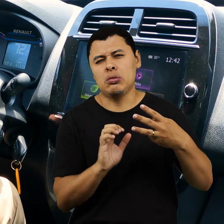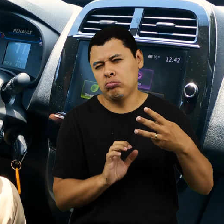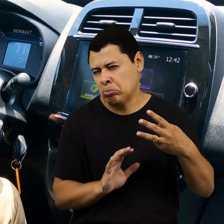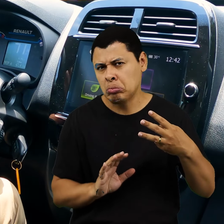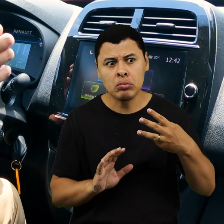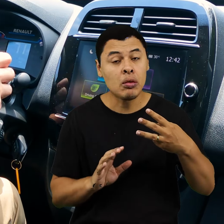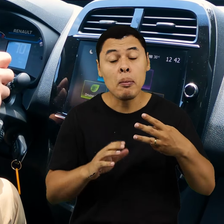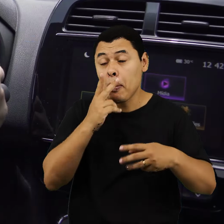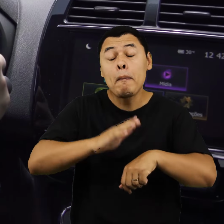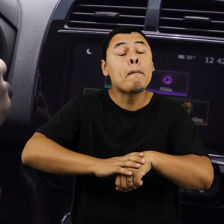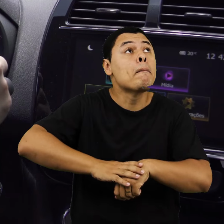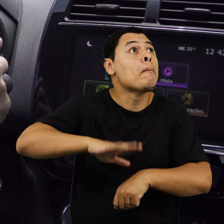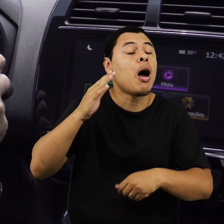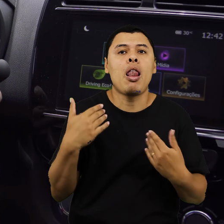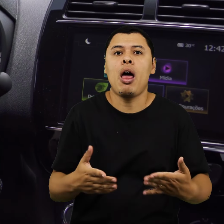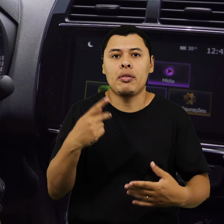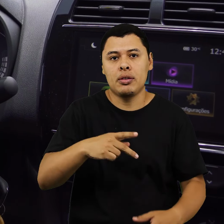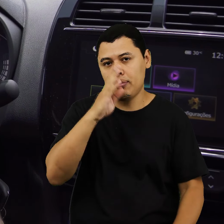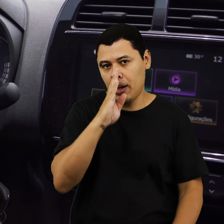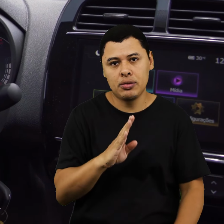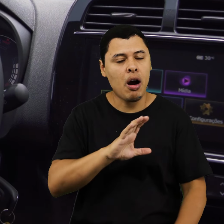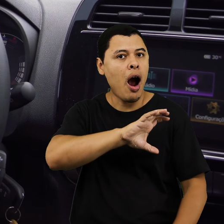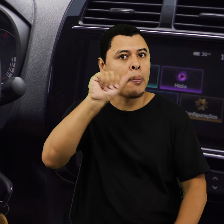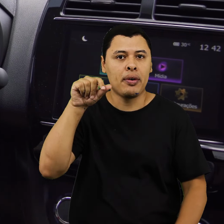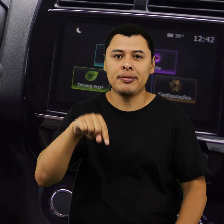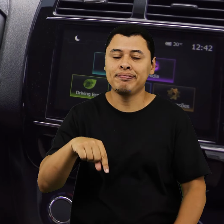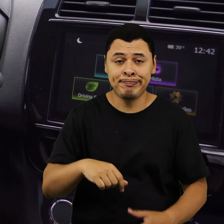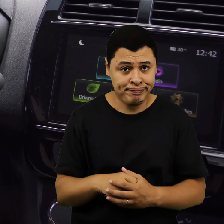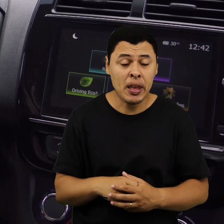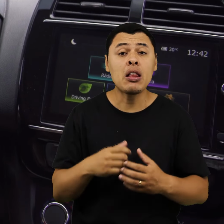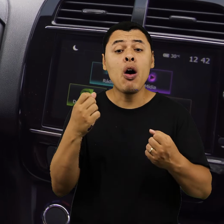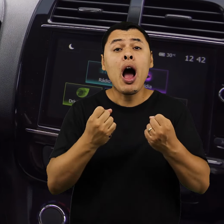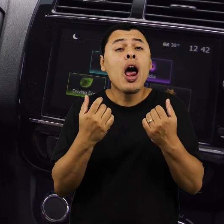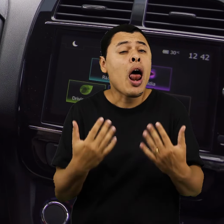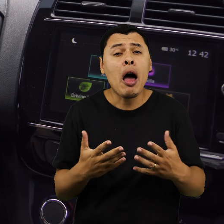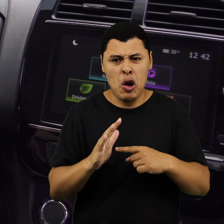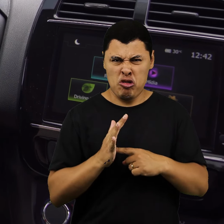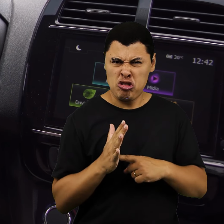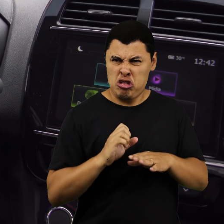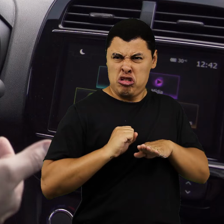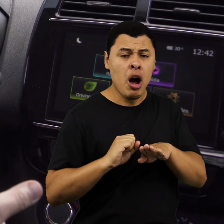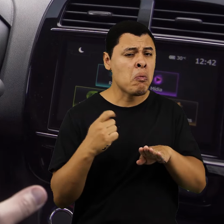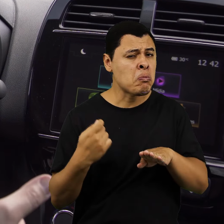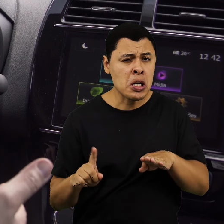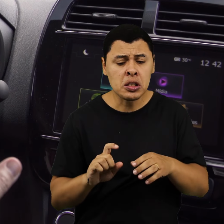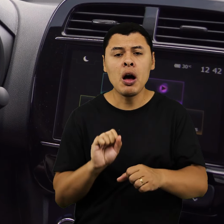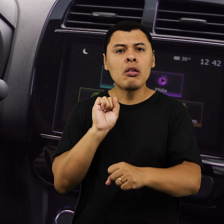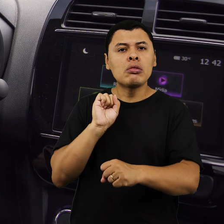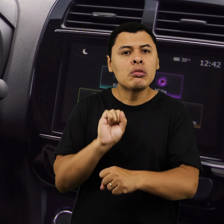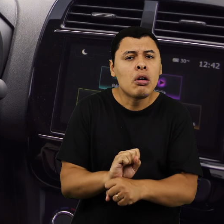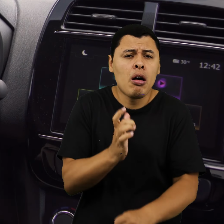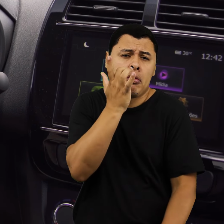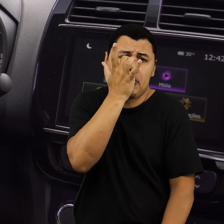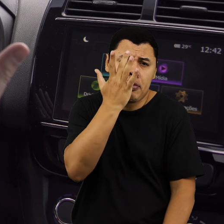carro mais leve em produção aqui no Brasil. E um carro leve, ele requer menos energia para se movimentar, ele freia com mais